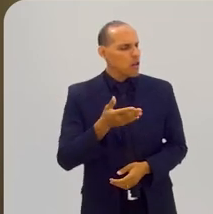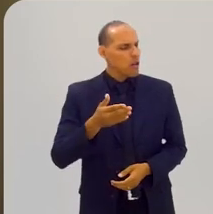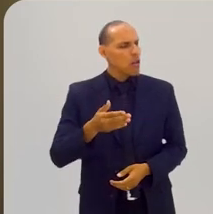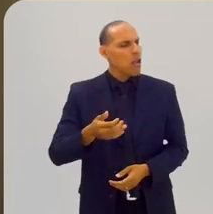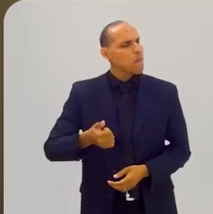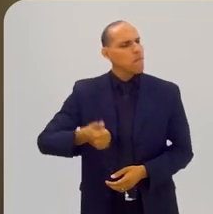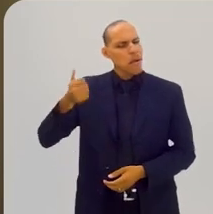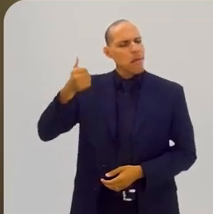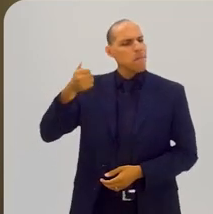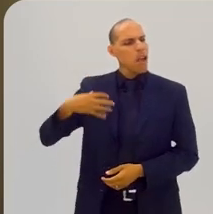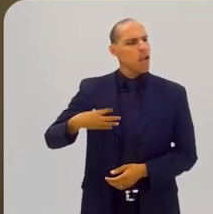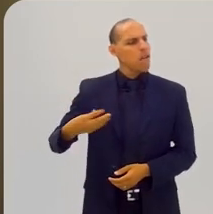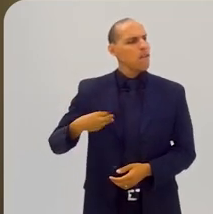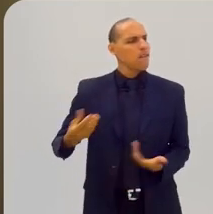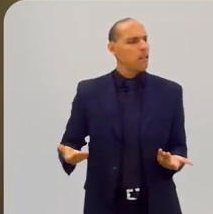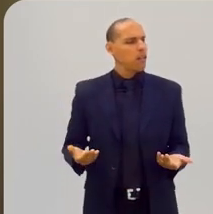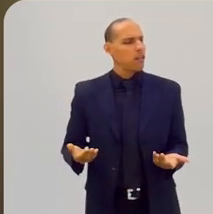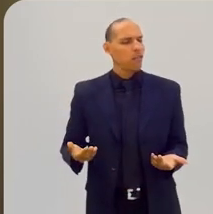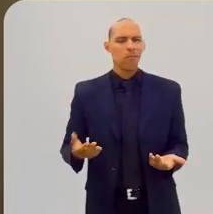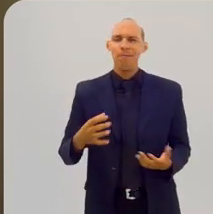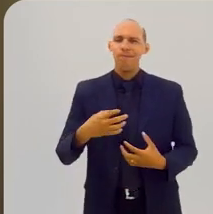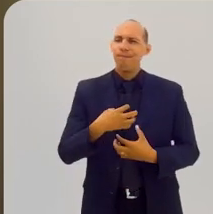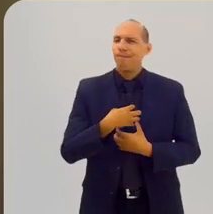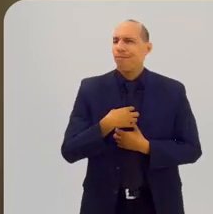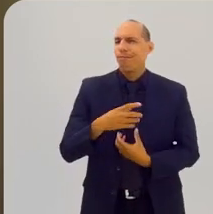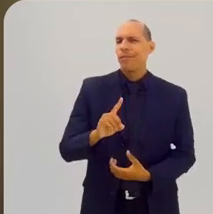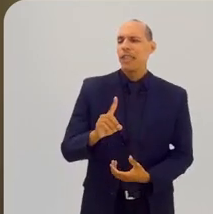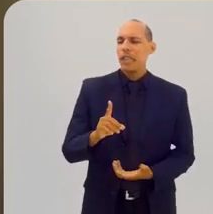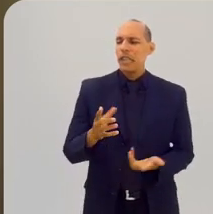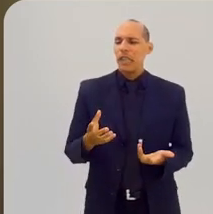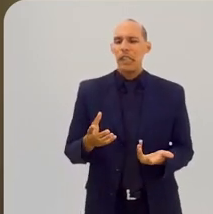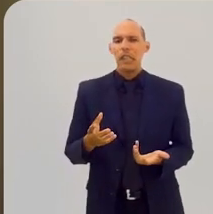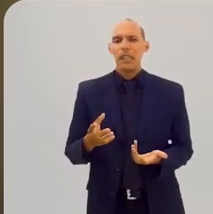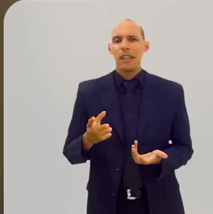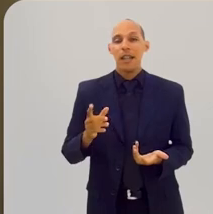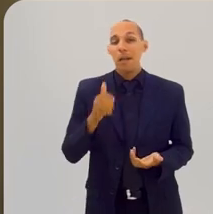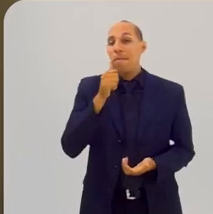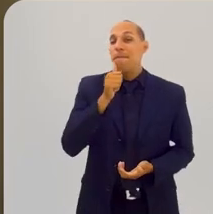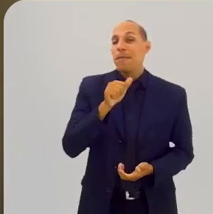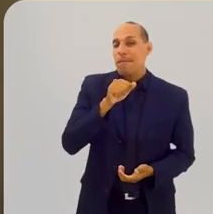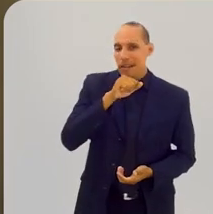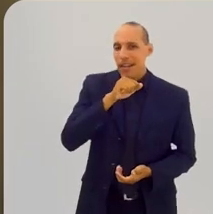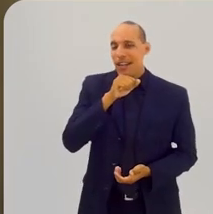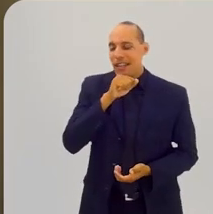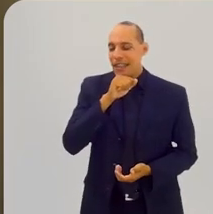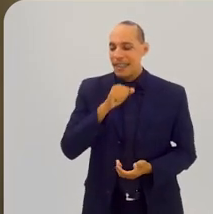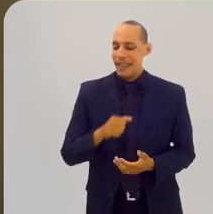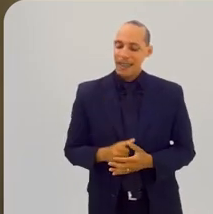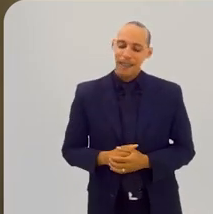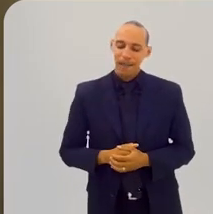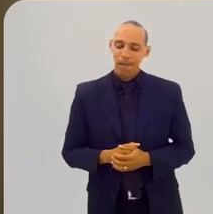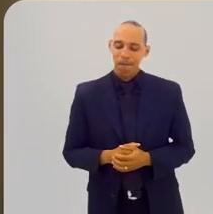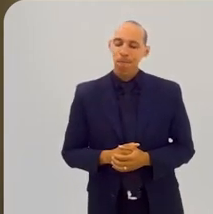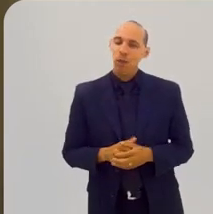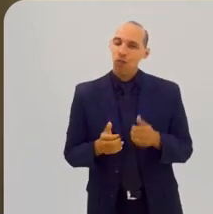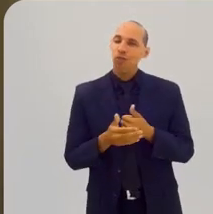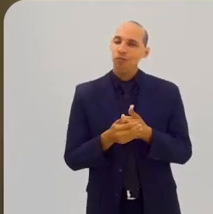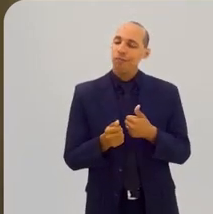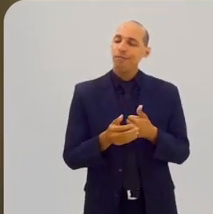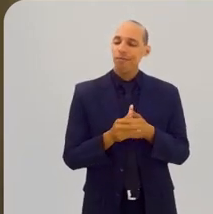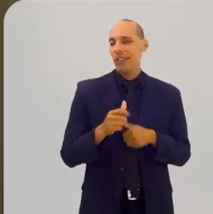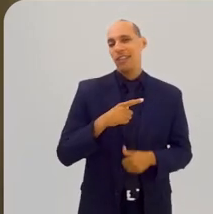ah porque você é o filho mais velho não sei o que mais eu não sinto isso eu sinto que minha mãe já tinha uma